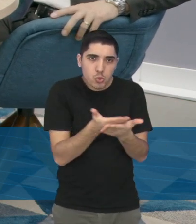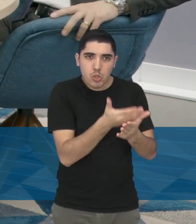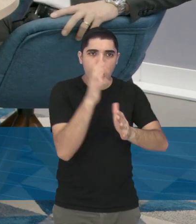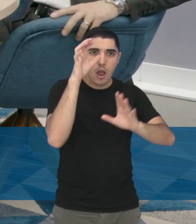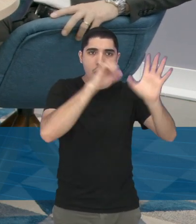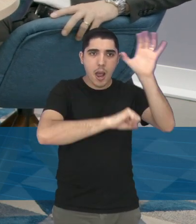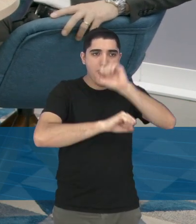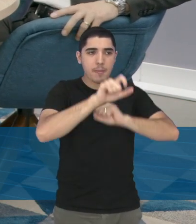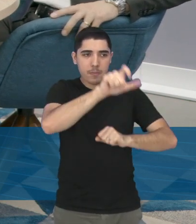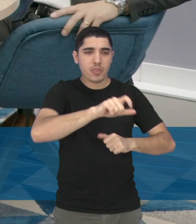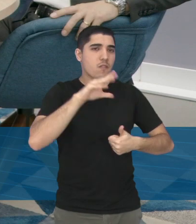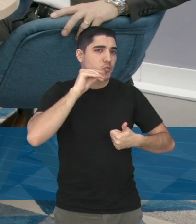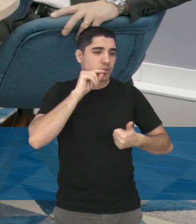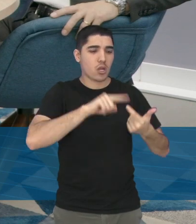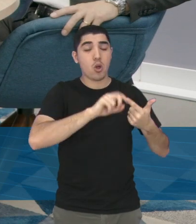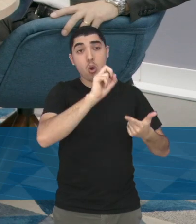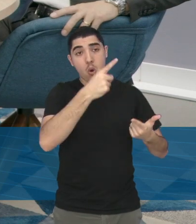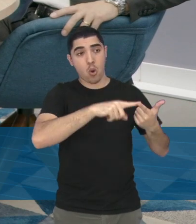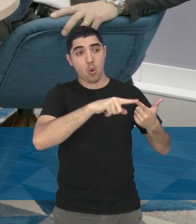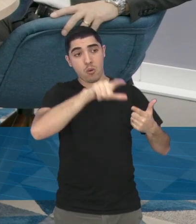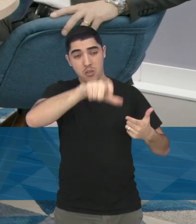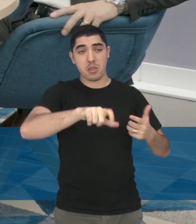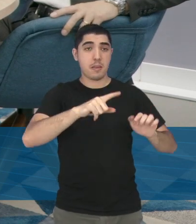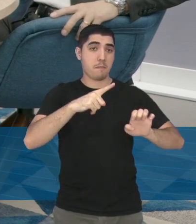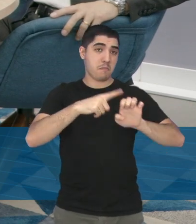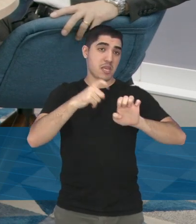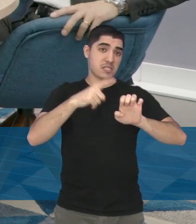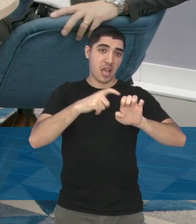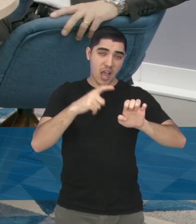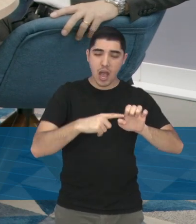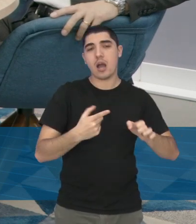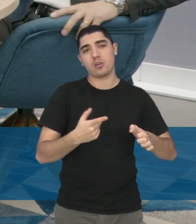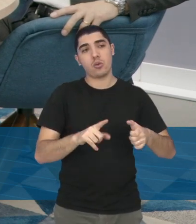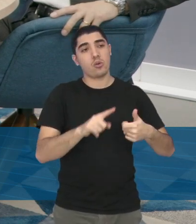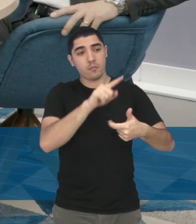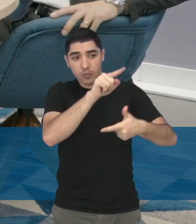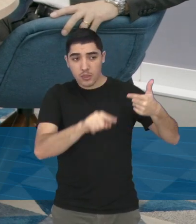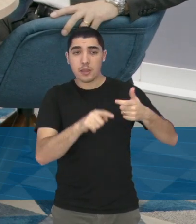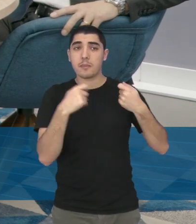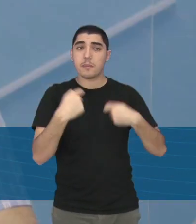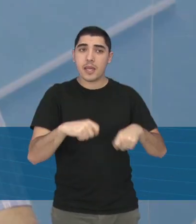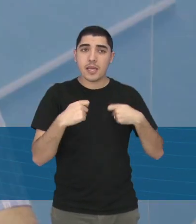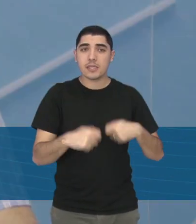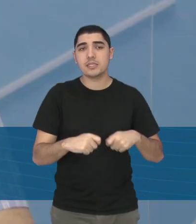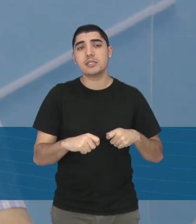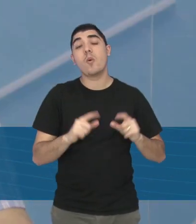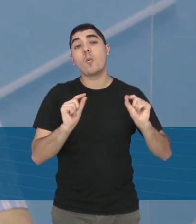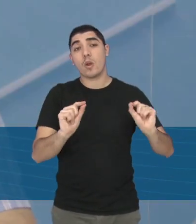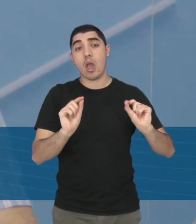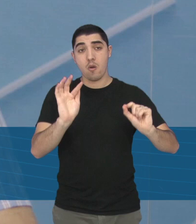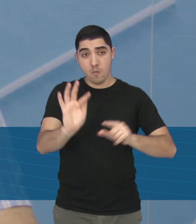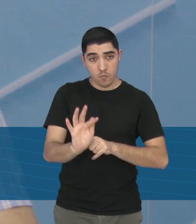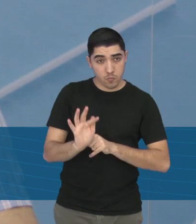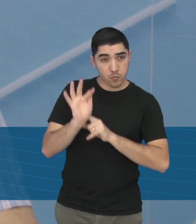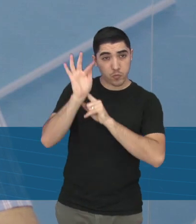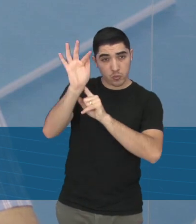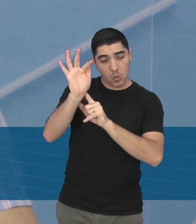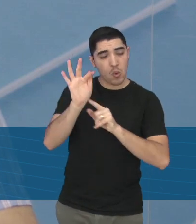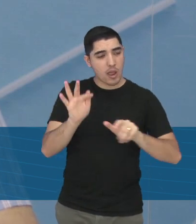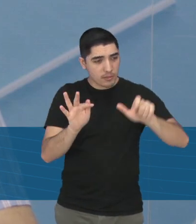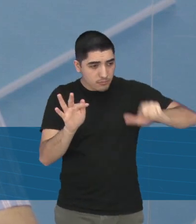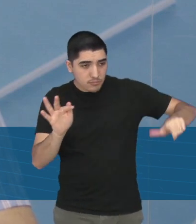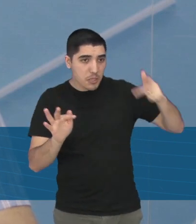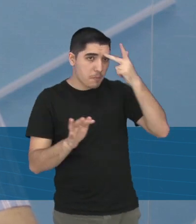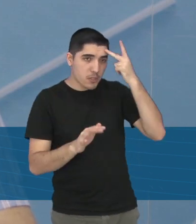Trabalhadores orientados, ou prestadores de serviço, ou empresários, futuros empresários, que daqui a algum tempo sejam pessoas